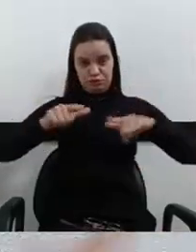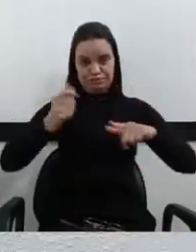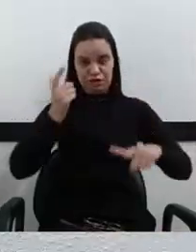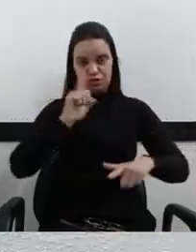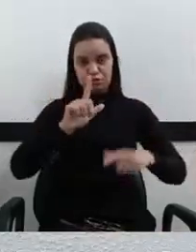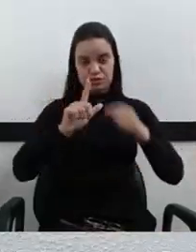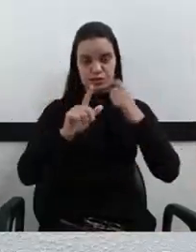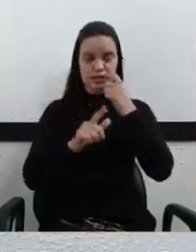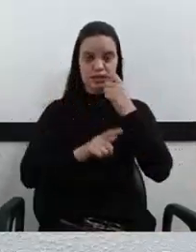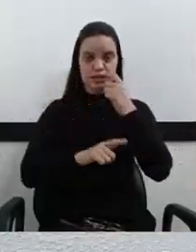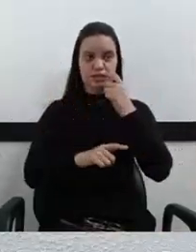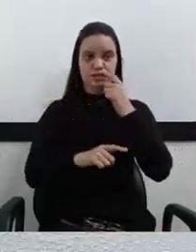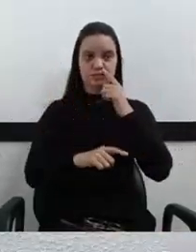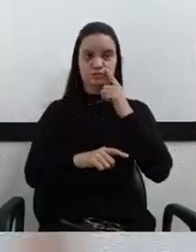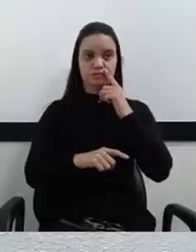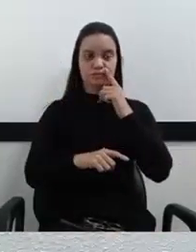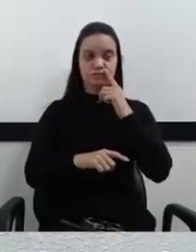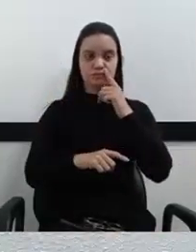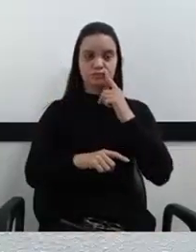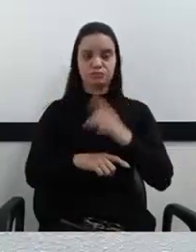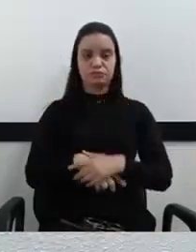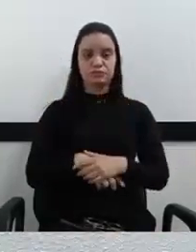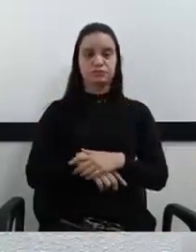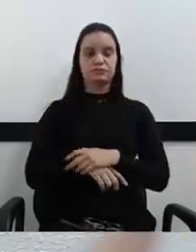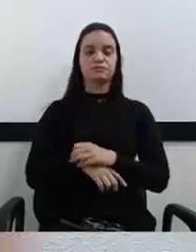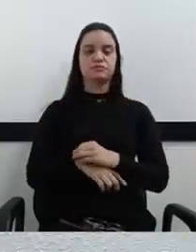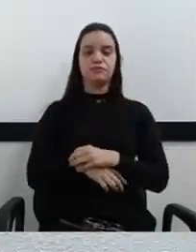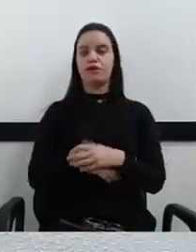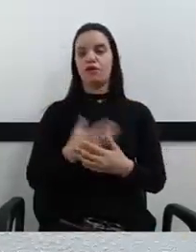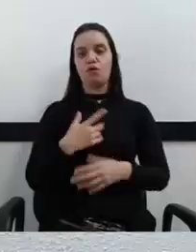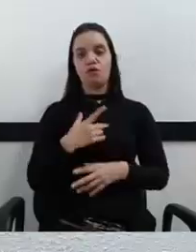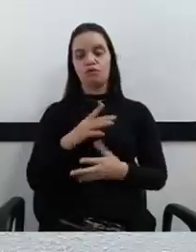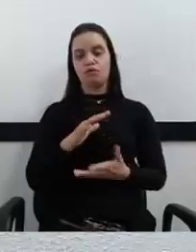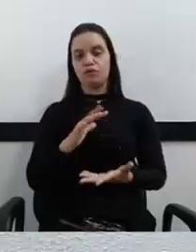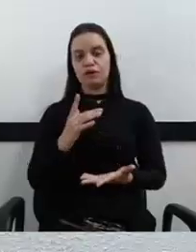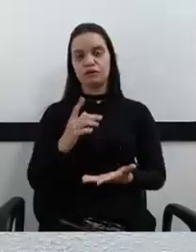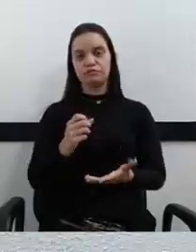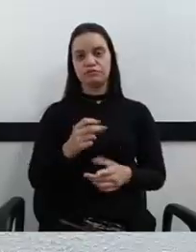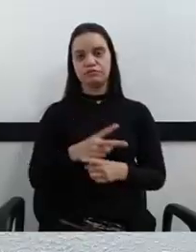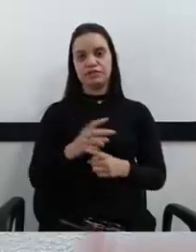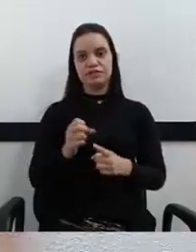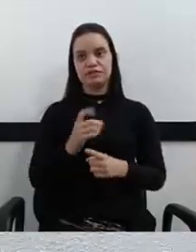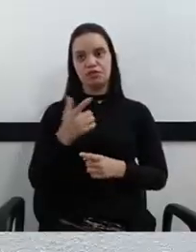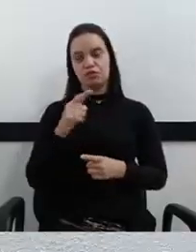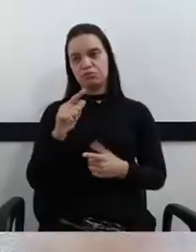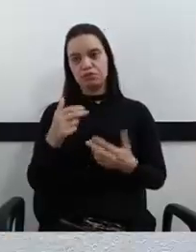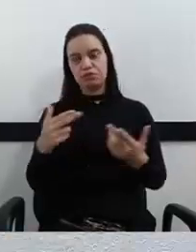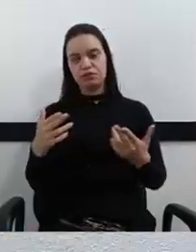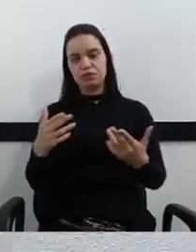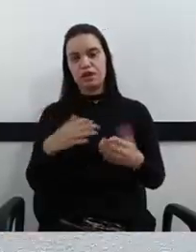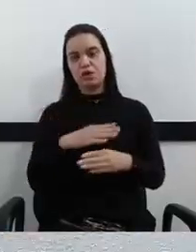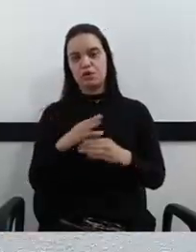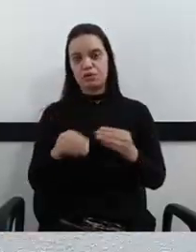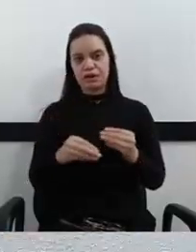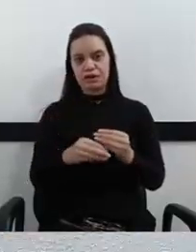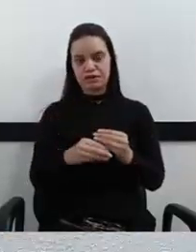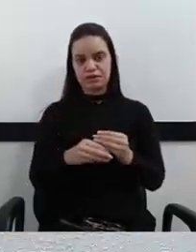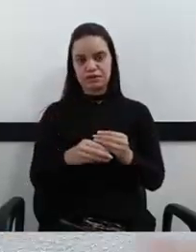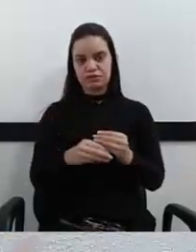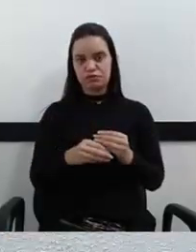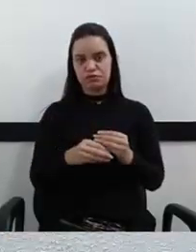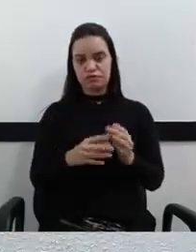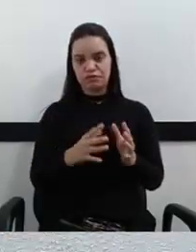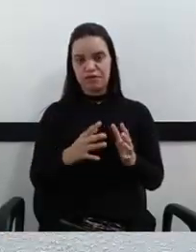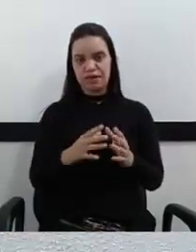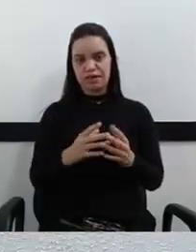tiver, enfim, qualquer outra, ganhou um quinquênio, ganhou uma sexta parte, esse acréscimo não incidirá